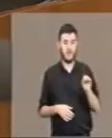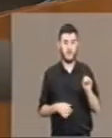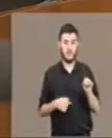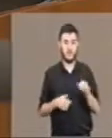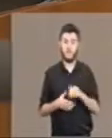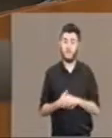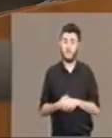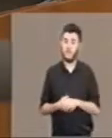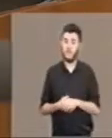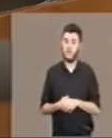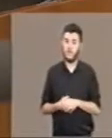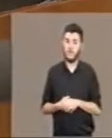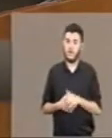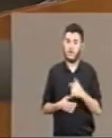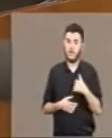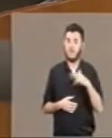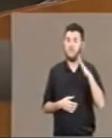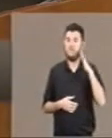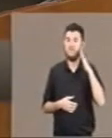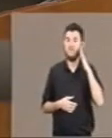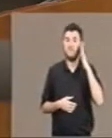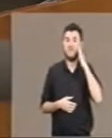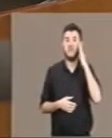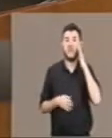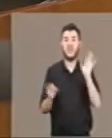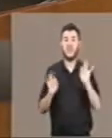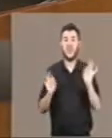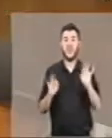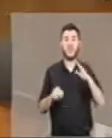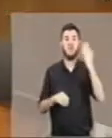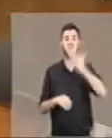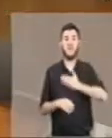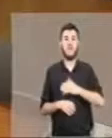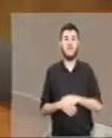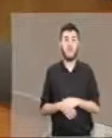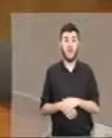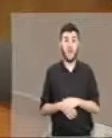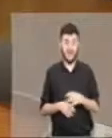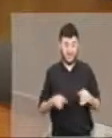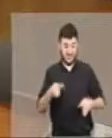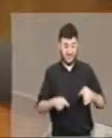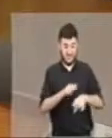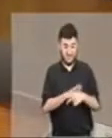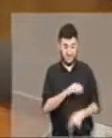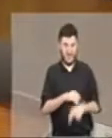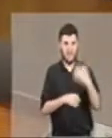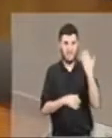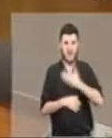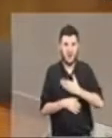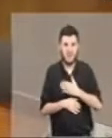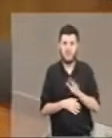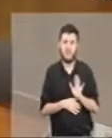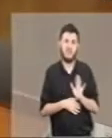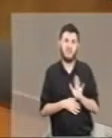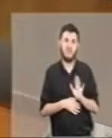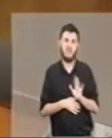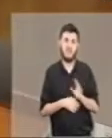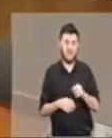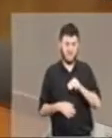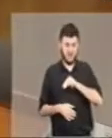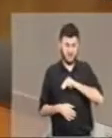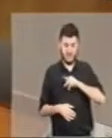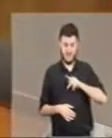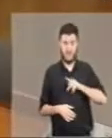menor ideia de quais são as provas, porque não era essa a discussão aqui. Nem o Ministério Público ainda se pronunciou sobre as